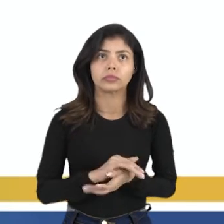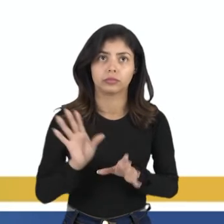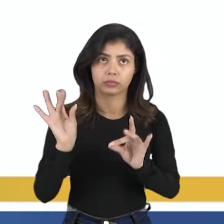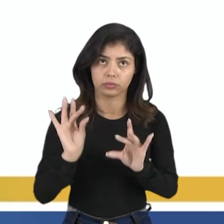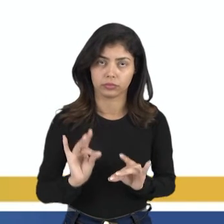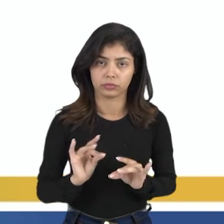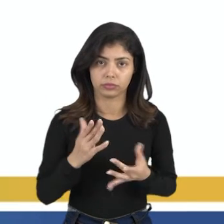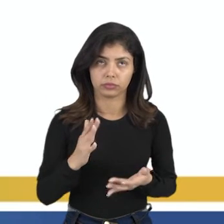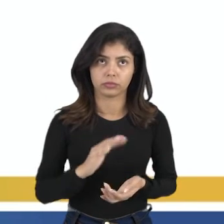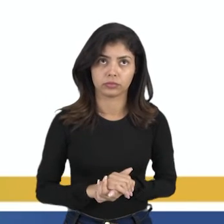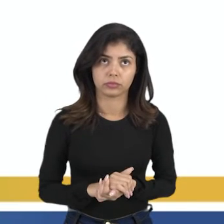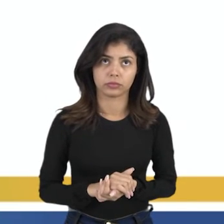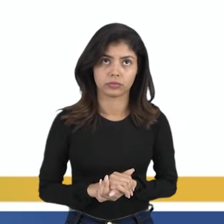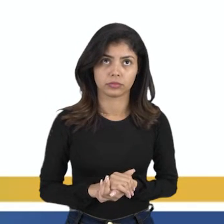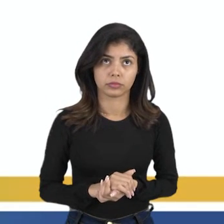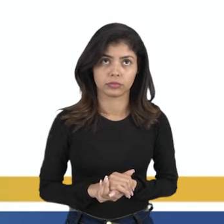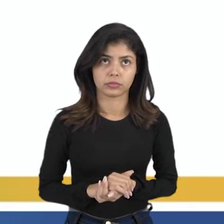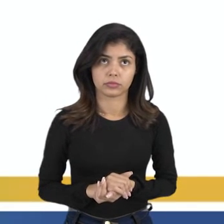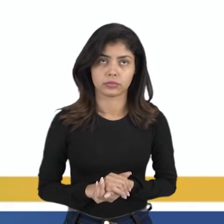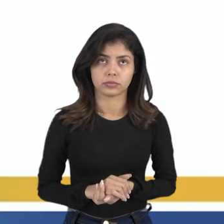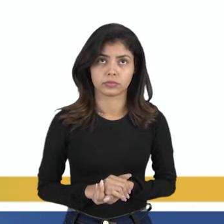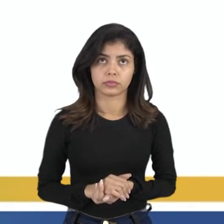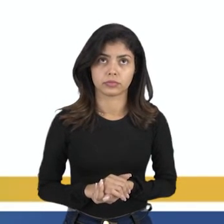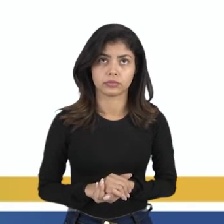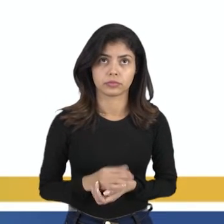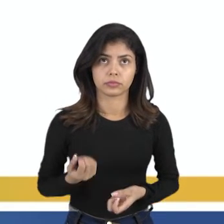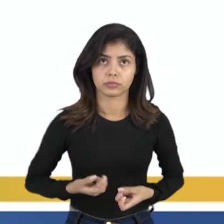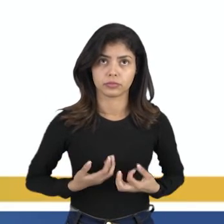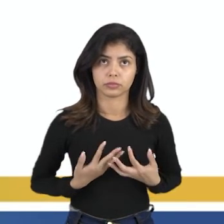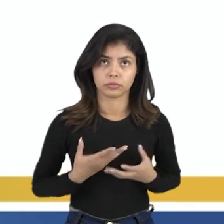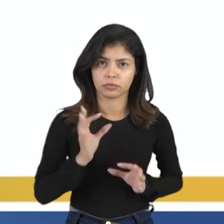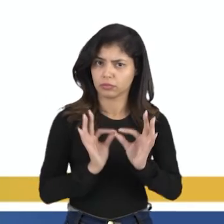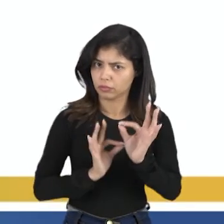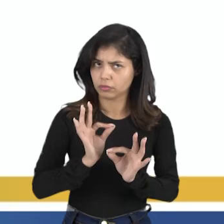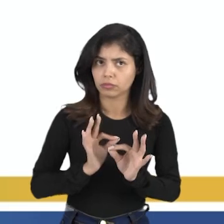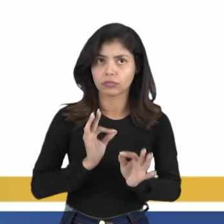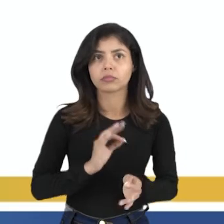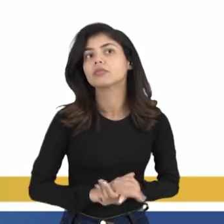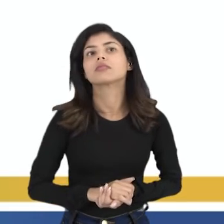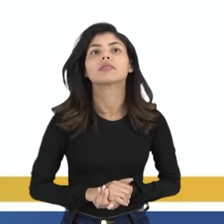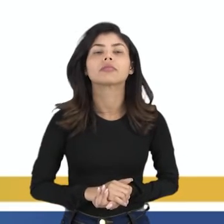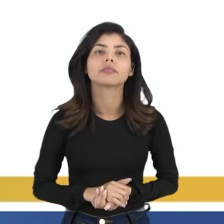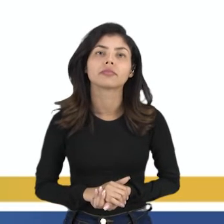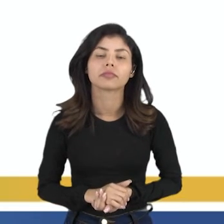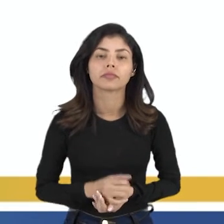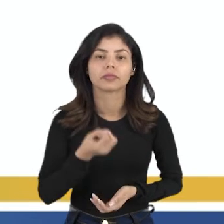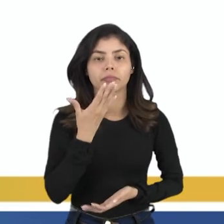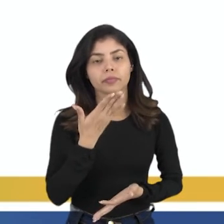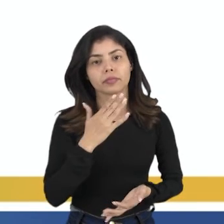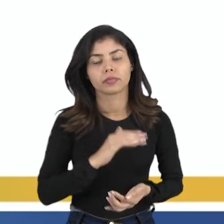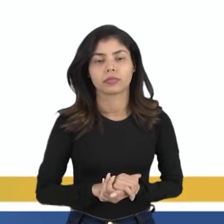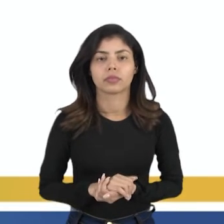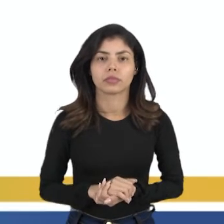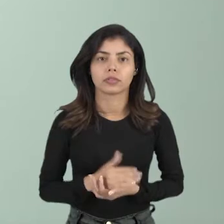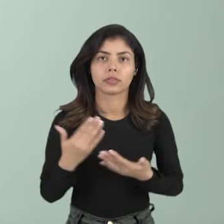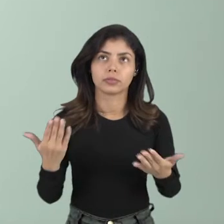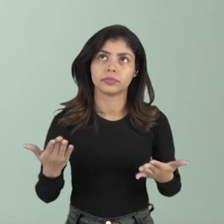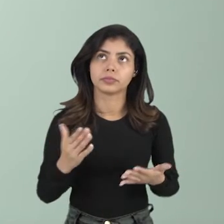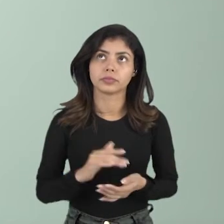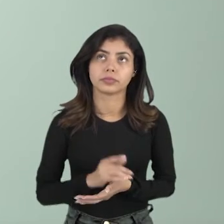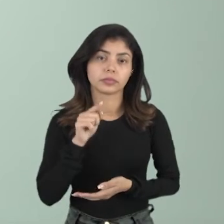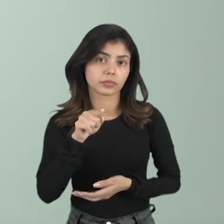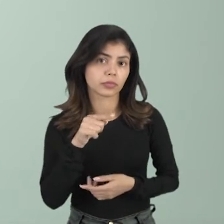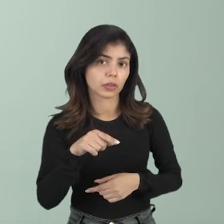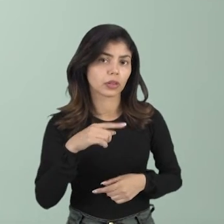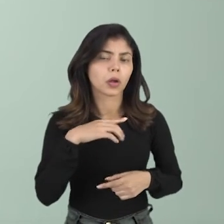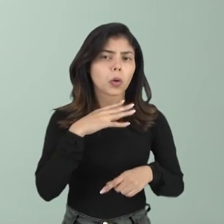cada uma delas. E é por isso que a gente tem essa sensação de deformação na imagem, tá bom? Bom, gente, é isso. Se